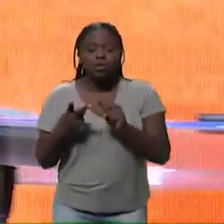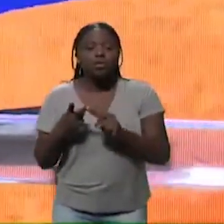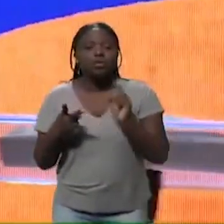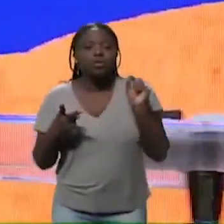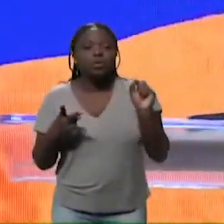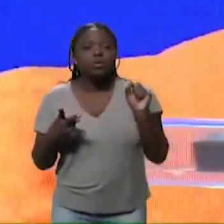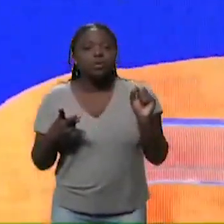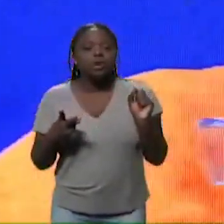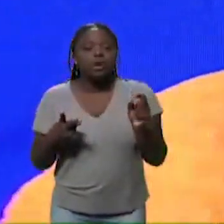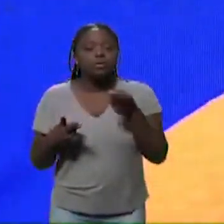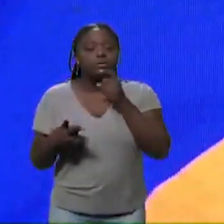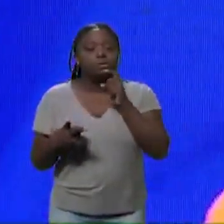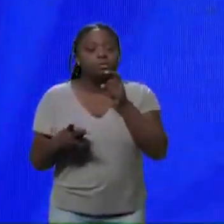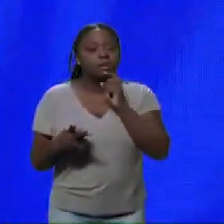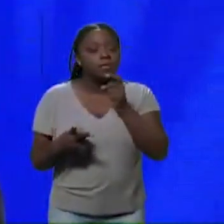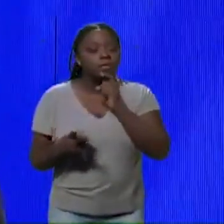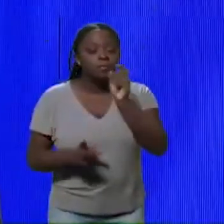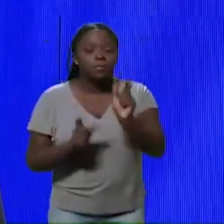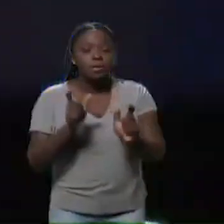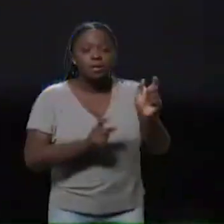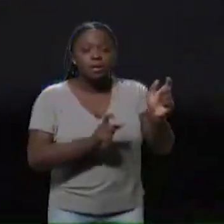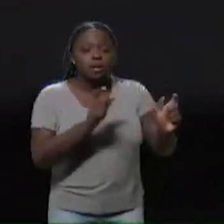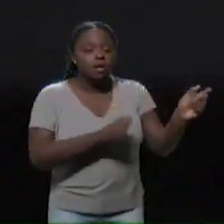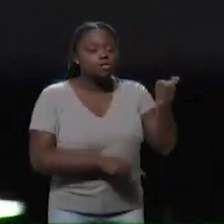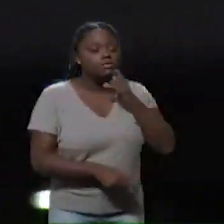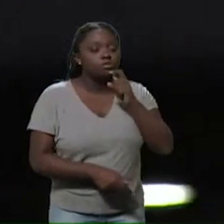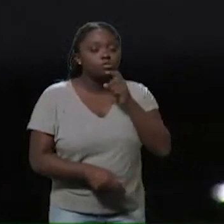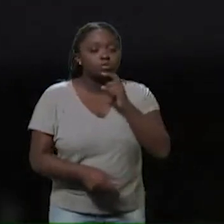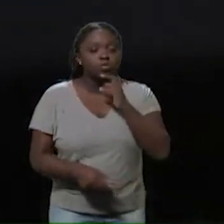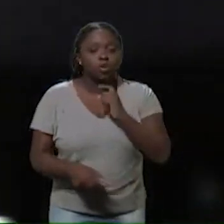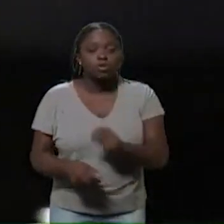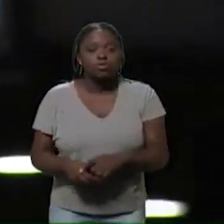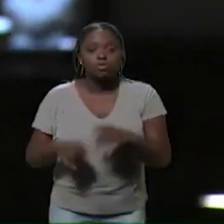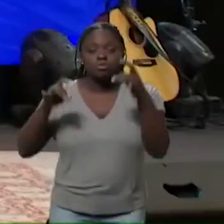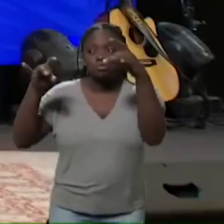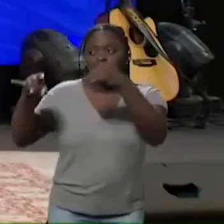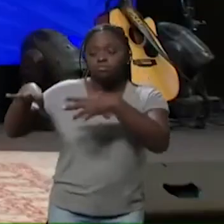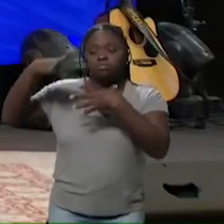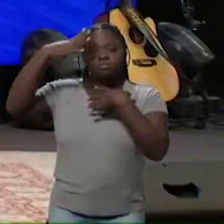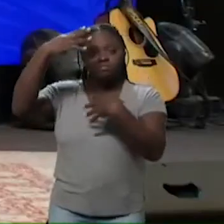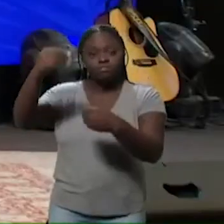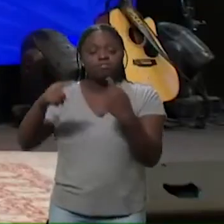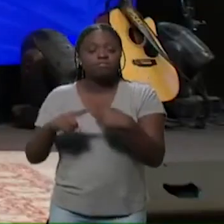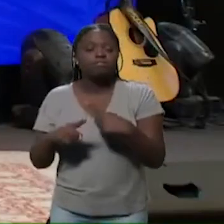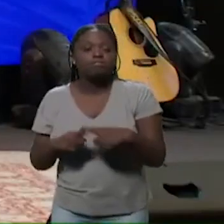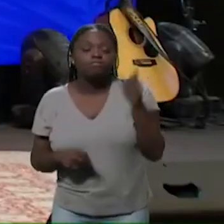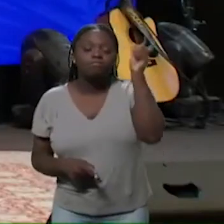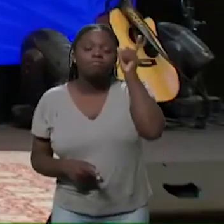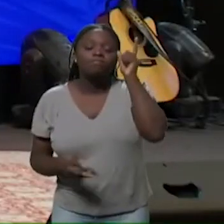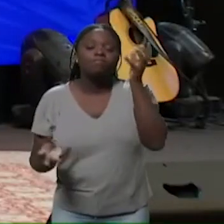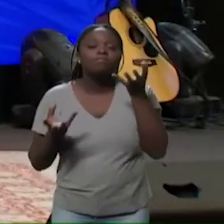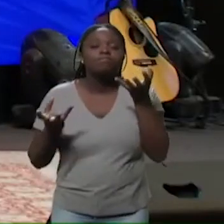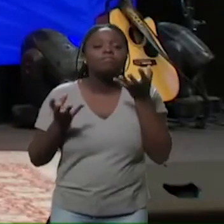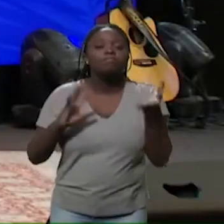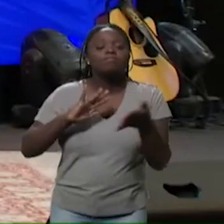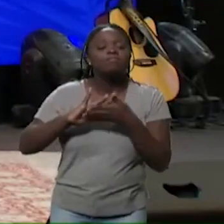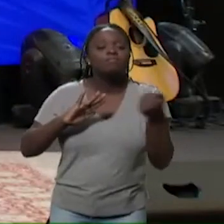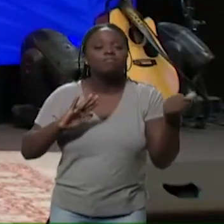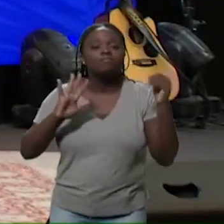Um grande esfriamento. Uma grande apostasia. Porque o diabo quer roubar de nós nossa